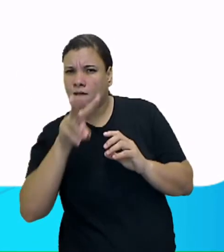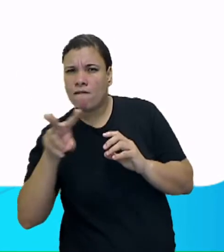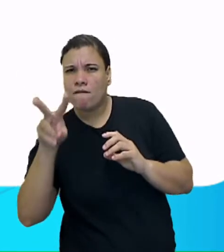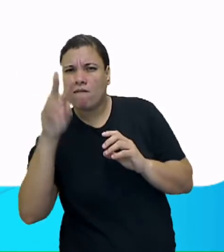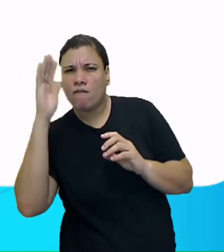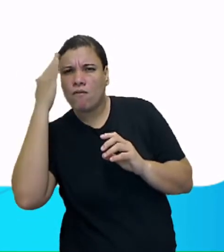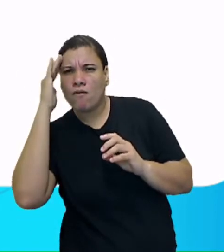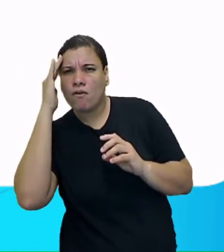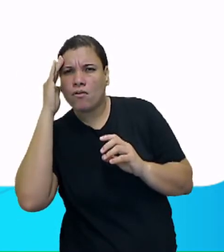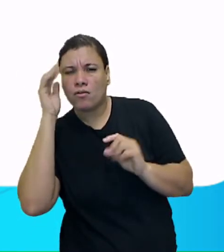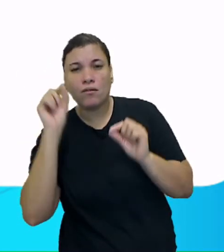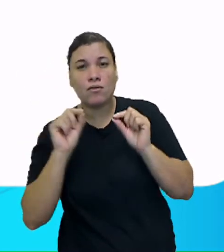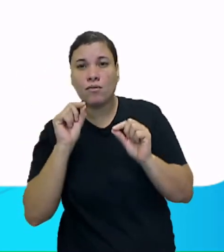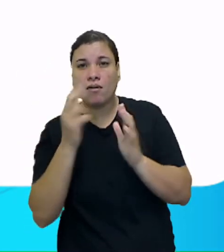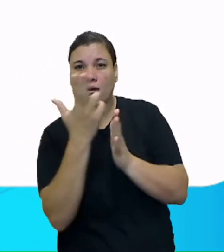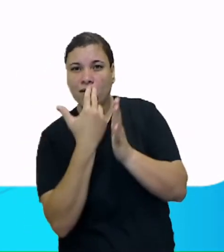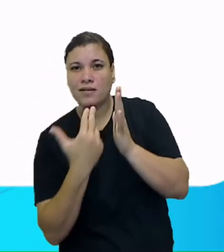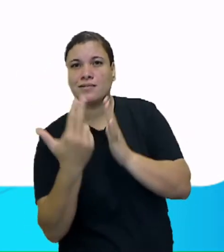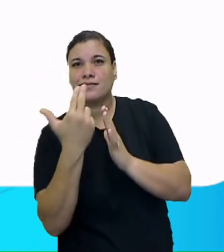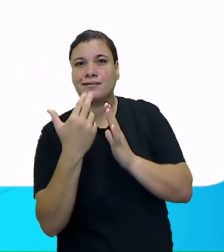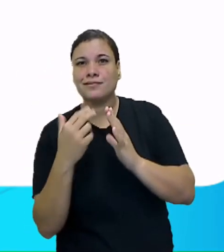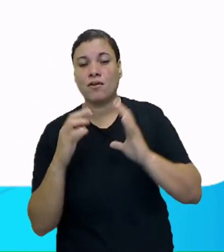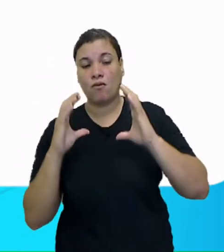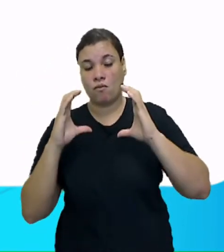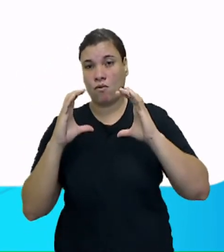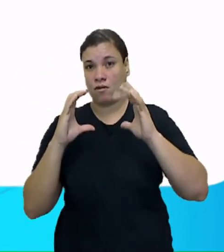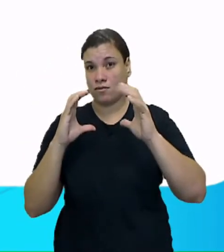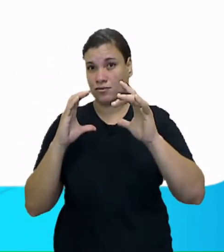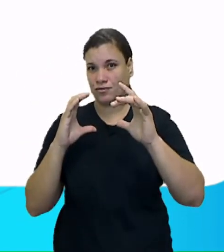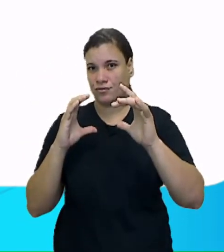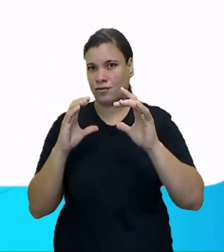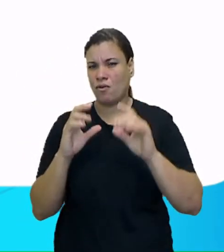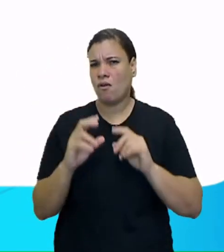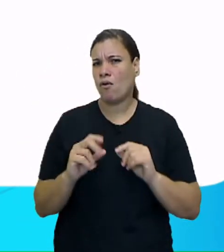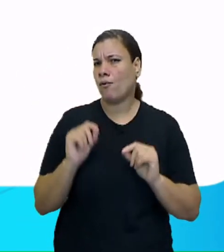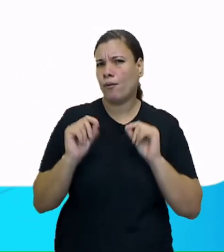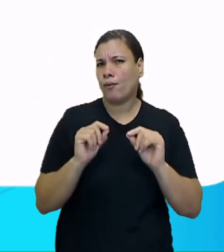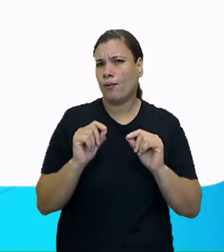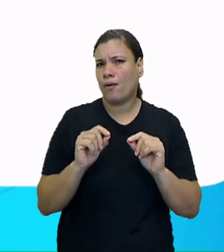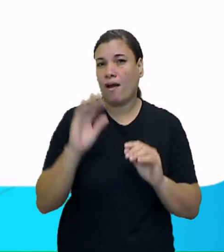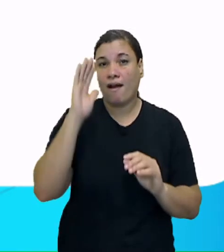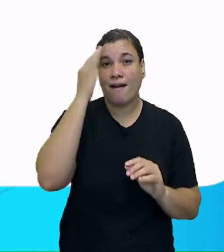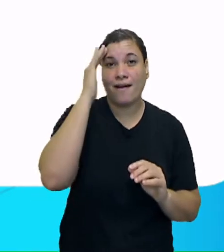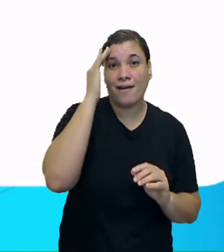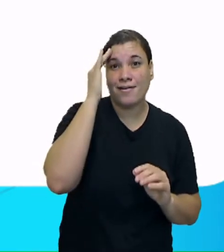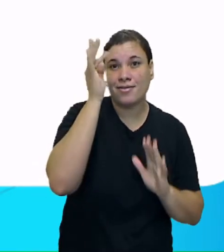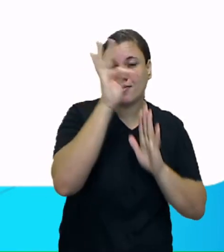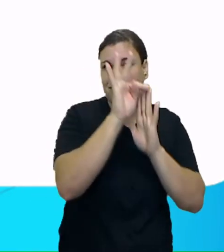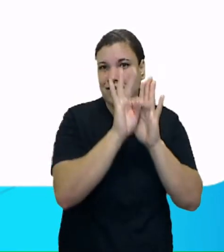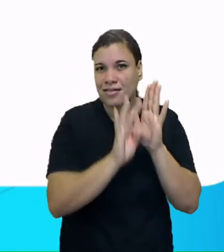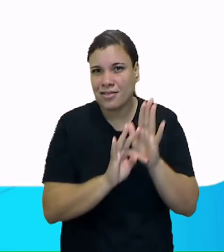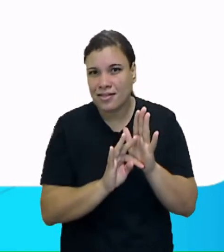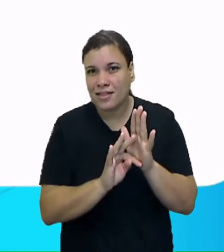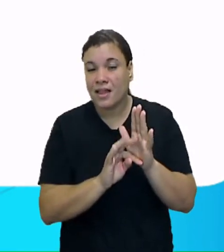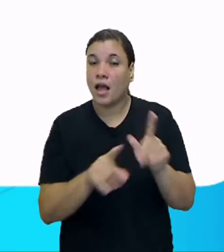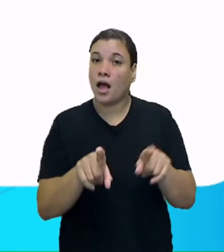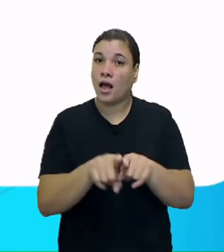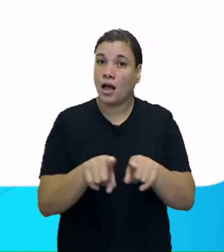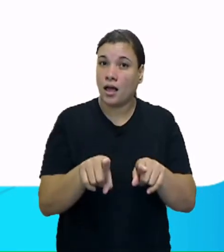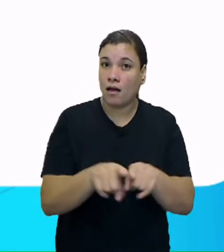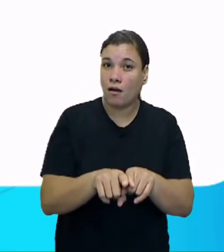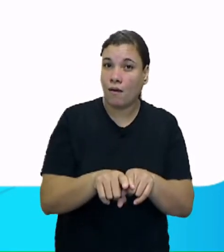é focado na escrita e no raciocínio lógico. Assim, os infográficos acabam